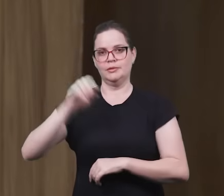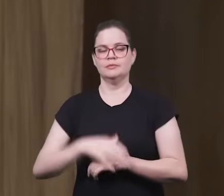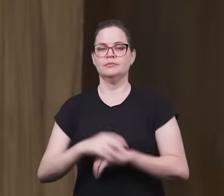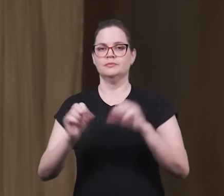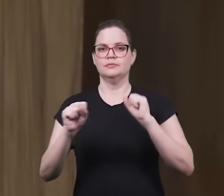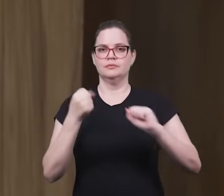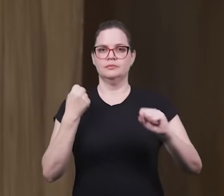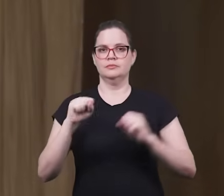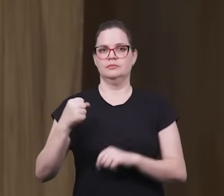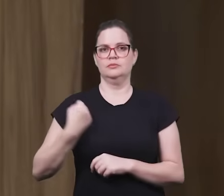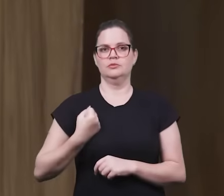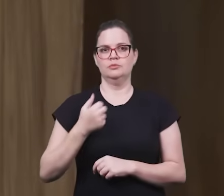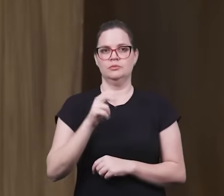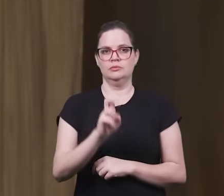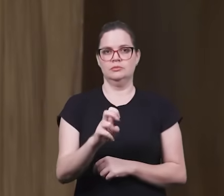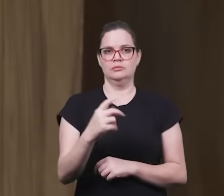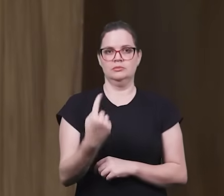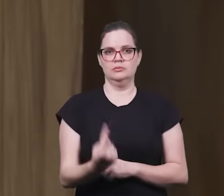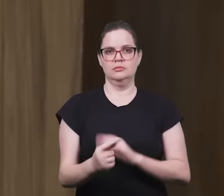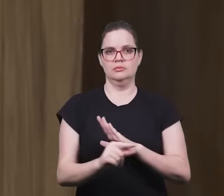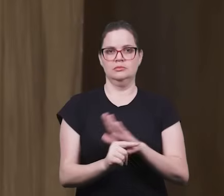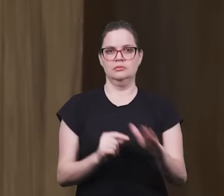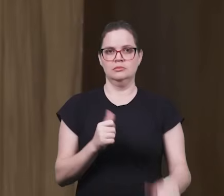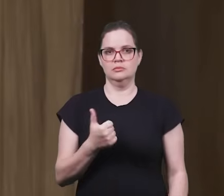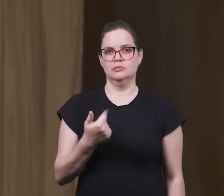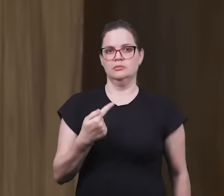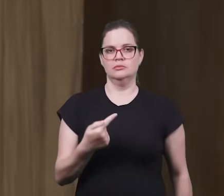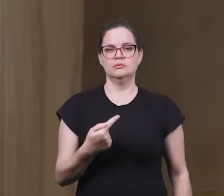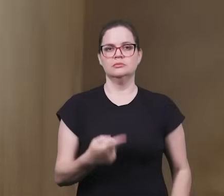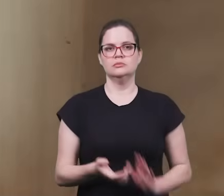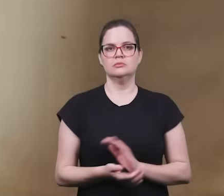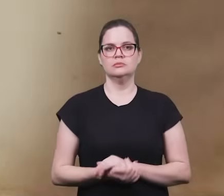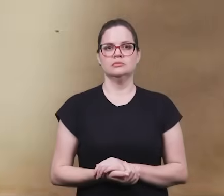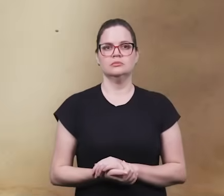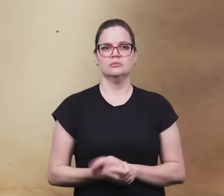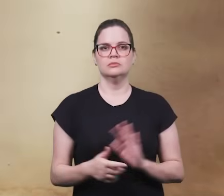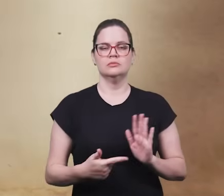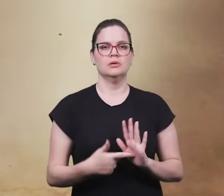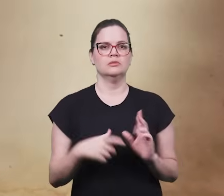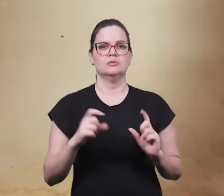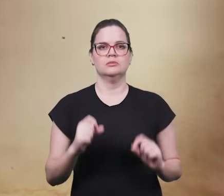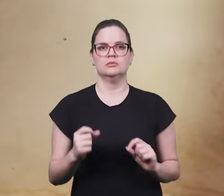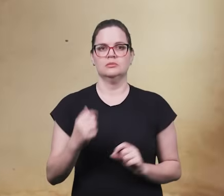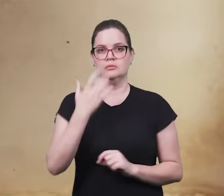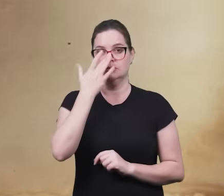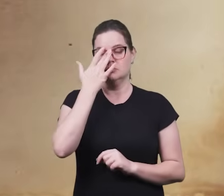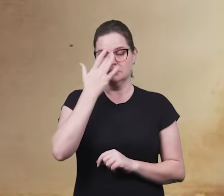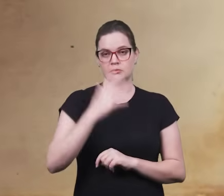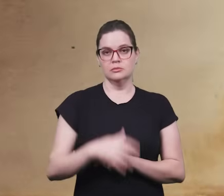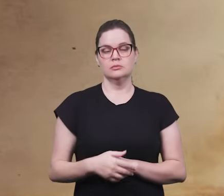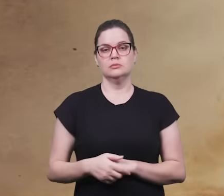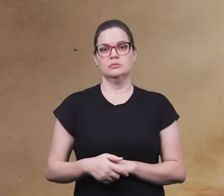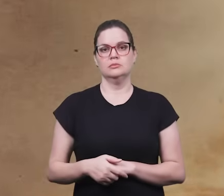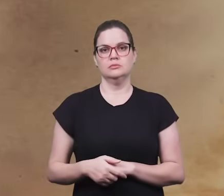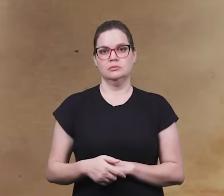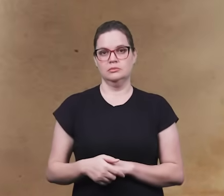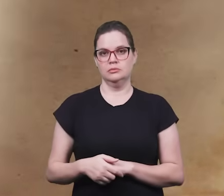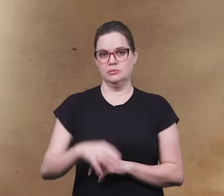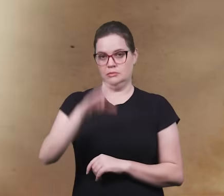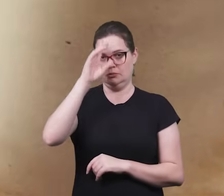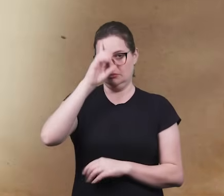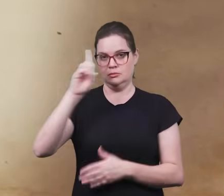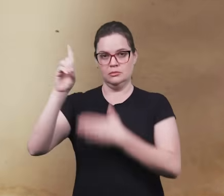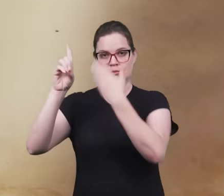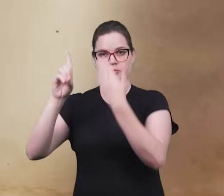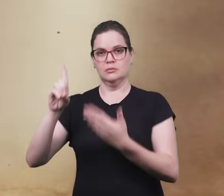Em Salmos 51, verso 17, nos fala assim: os sacrifícios para